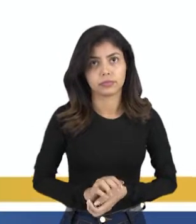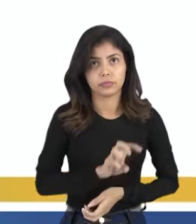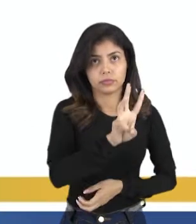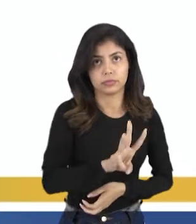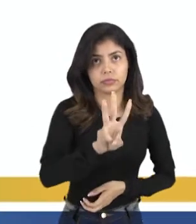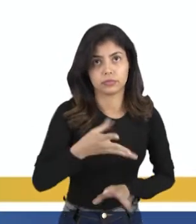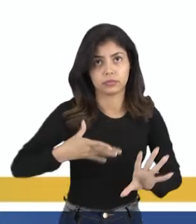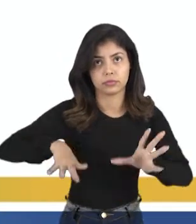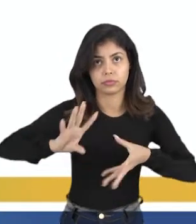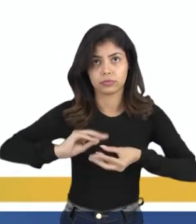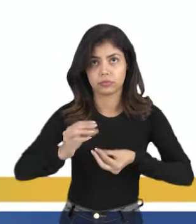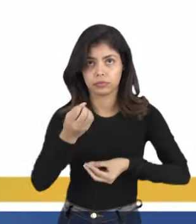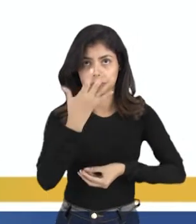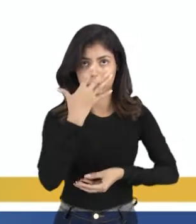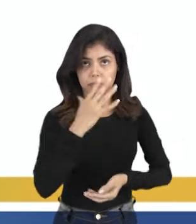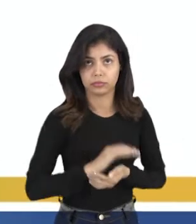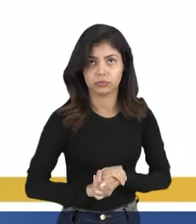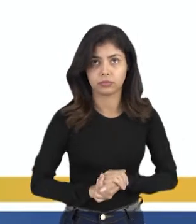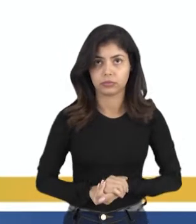site